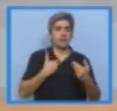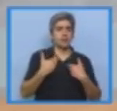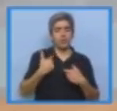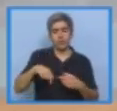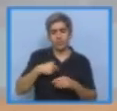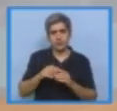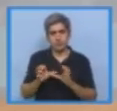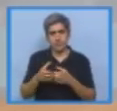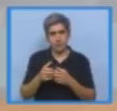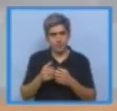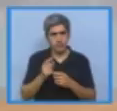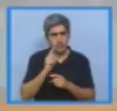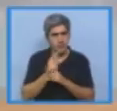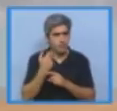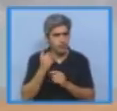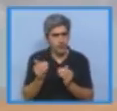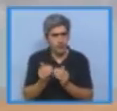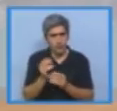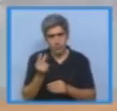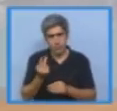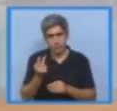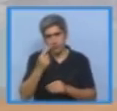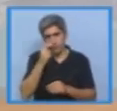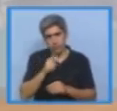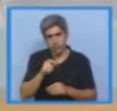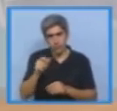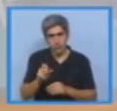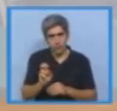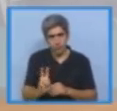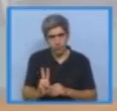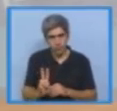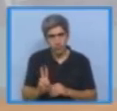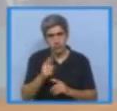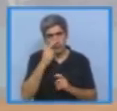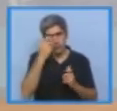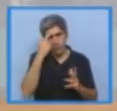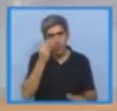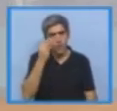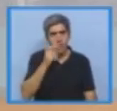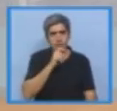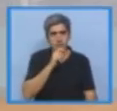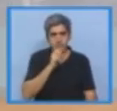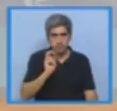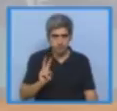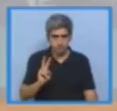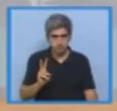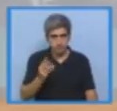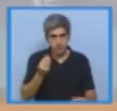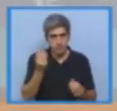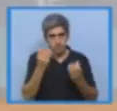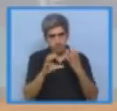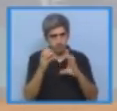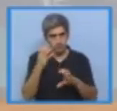equipa fixa, muito pequenina, de 2 pessoas, por isso também às vezes as pessoas até se surpreendem como é que é possível manter tanta